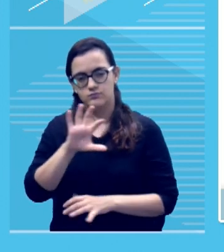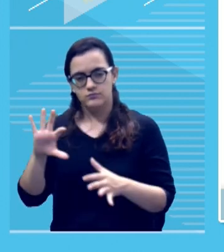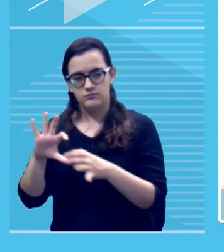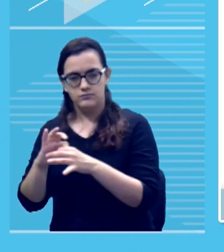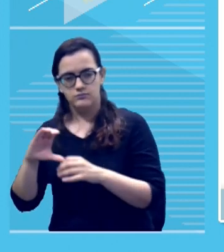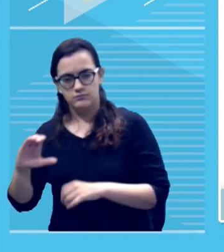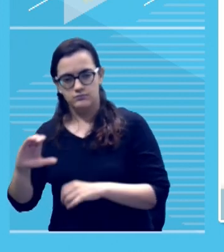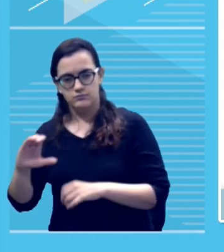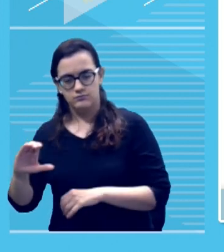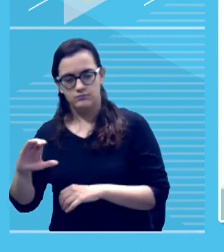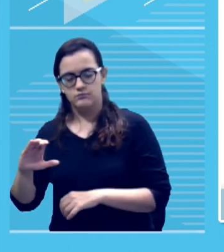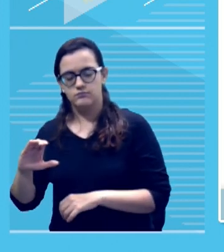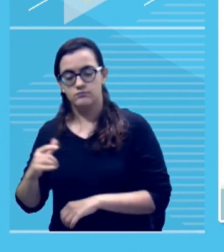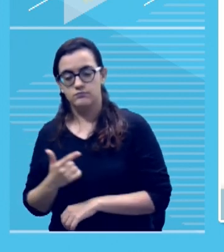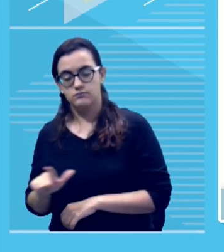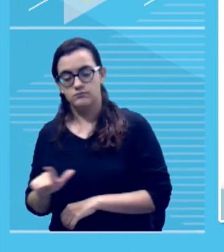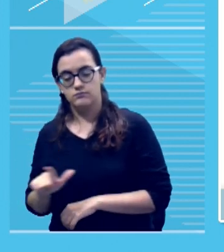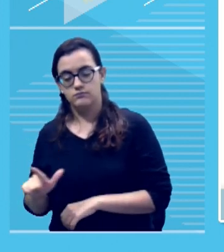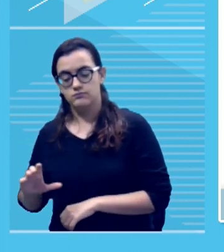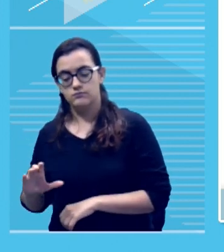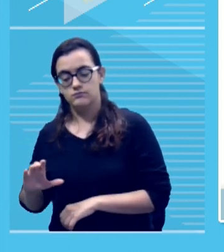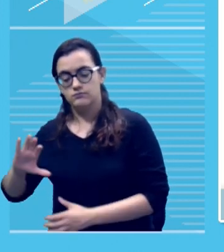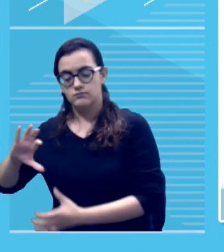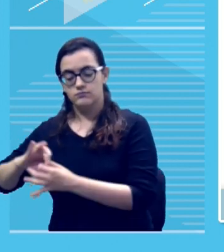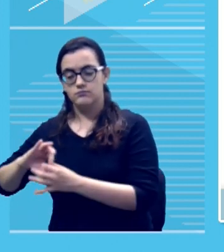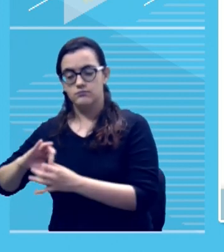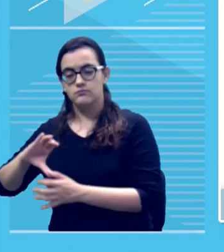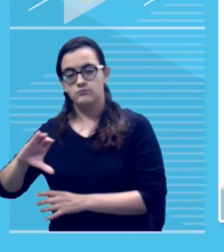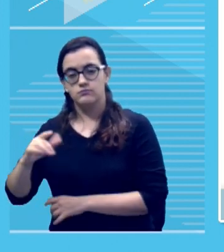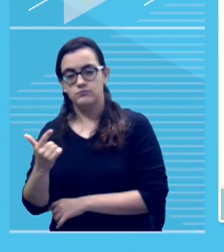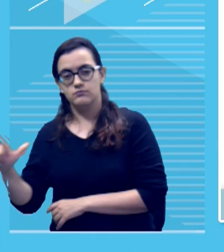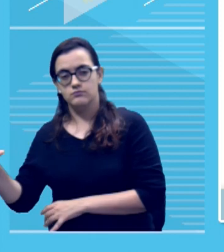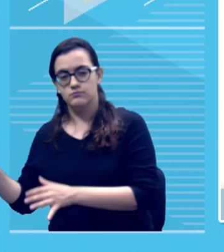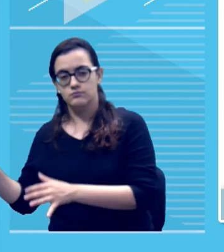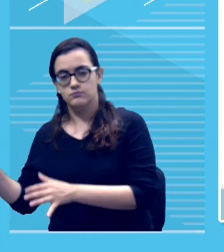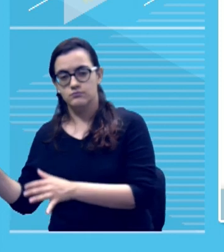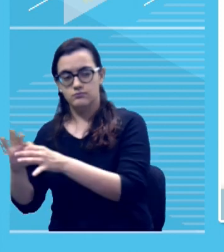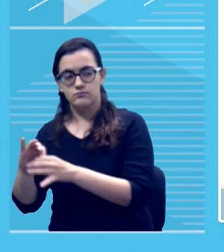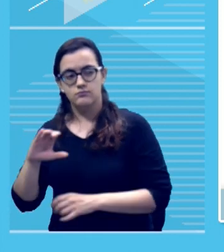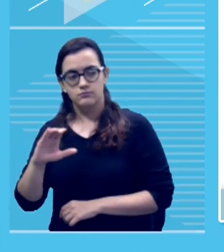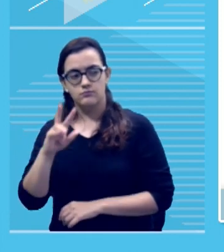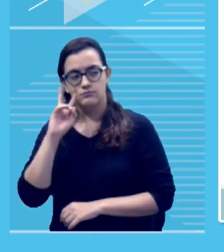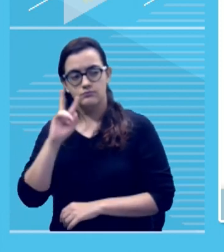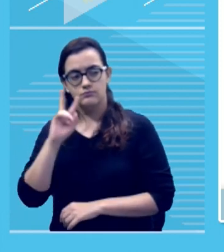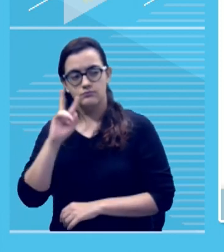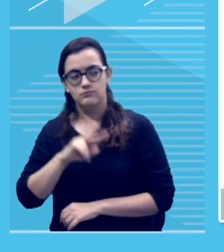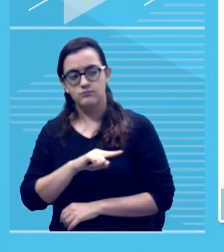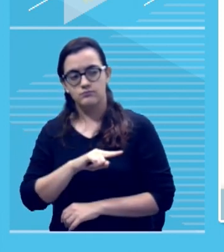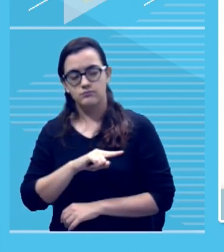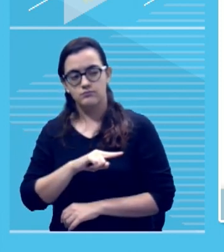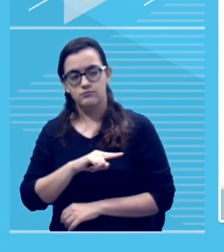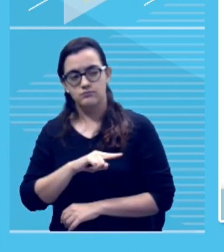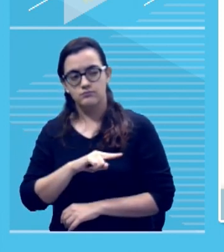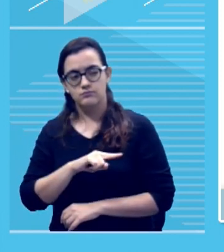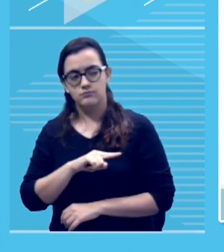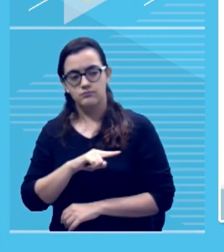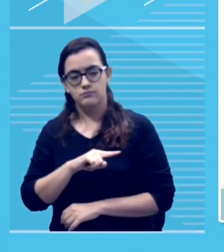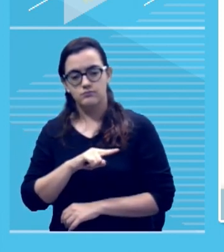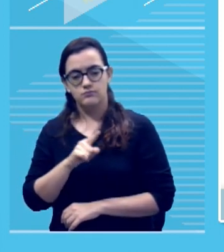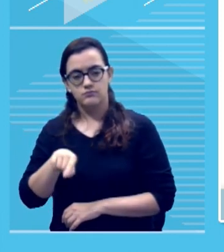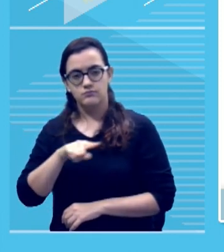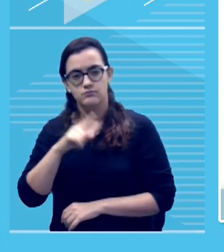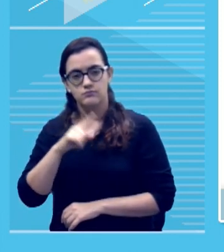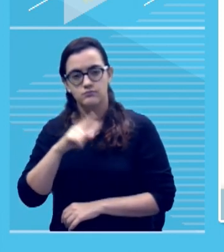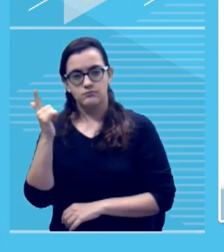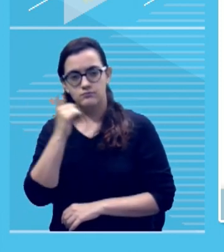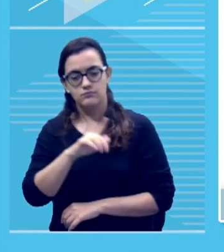ligante, ó. Aqui é outro. Aqui é outro e o outro é o hidrogênico. Vou até colocar assim, para ficar melhor de você entender. Esse hidrogênio